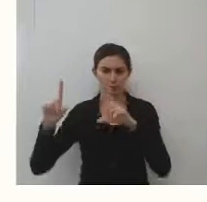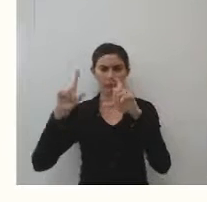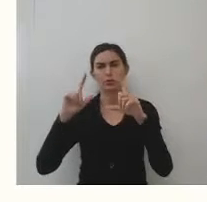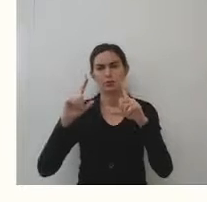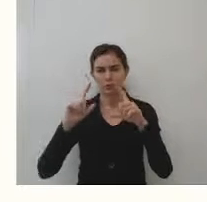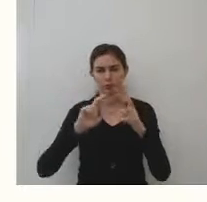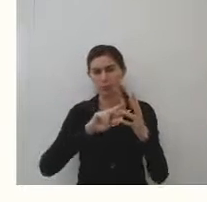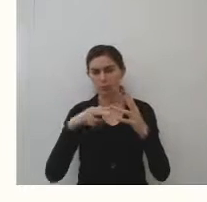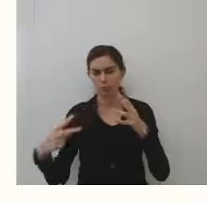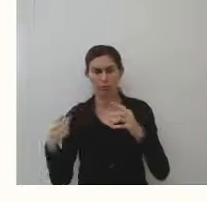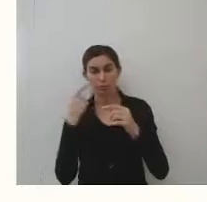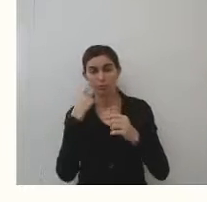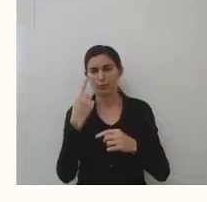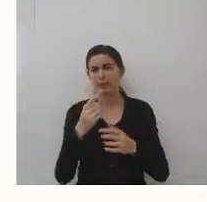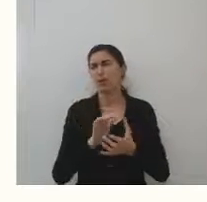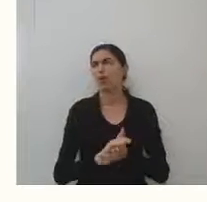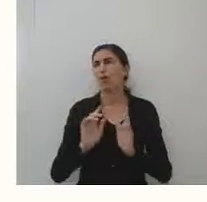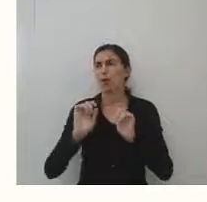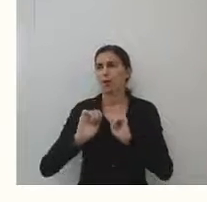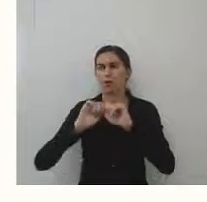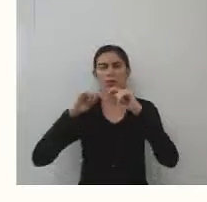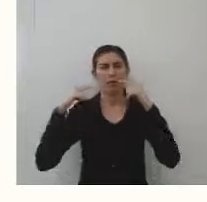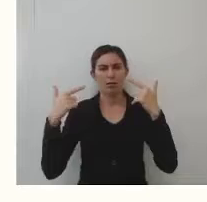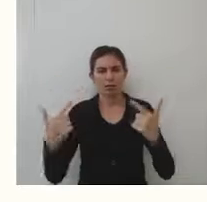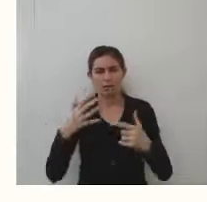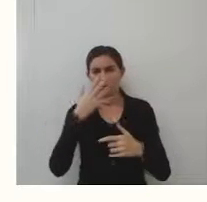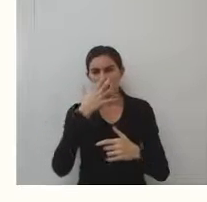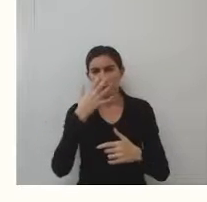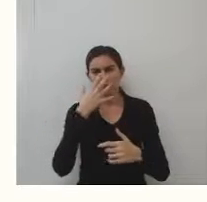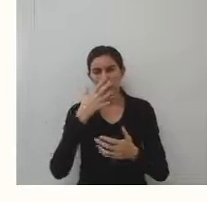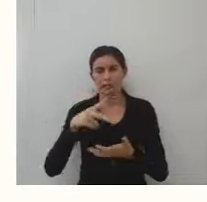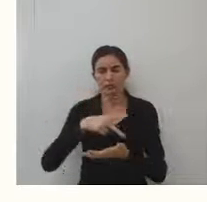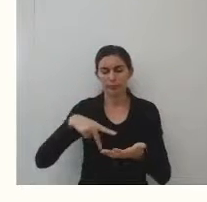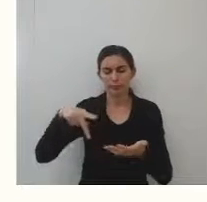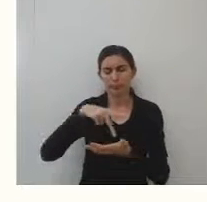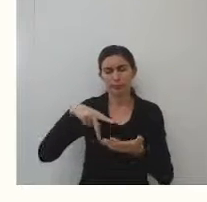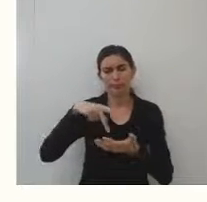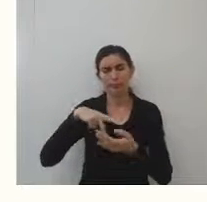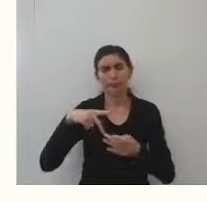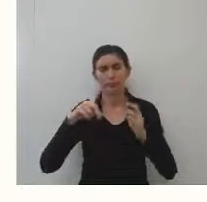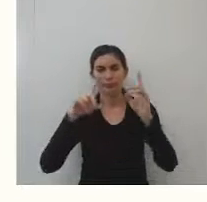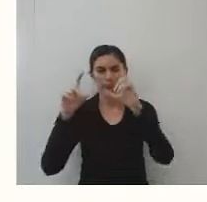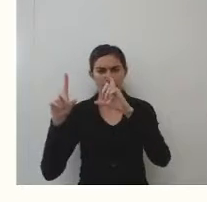nesse contexto. Então, fica claro observar que a foto da bailarina